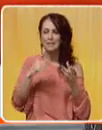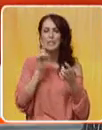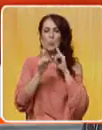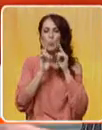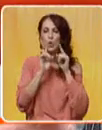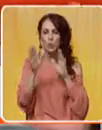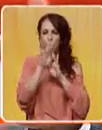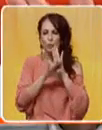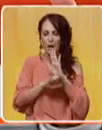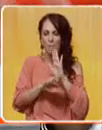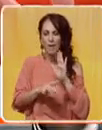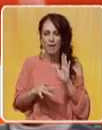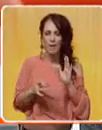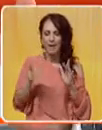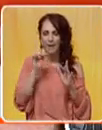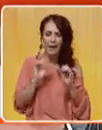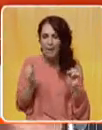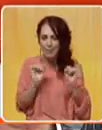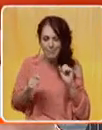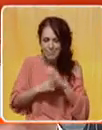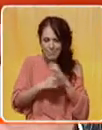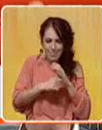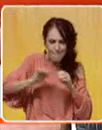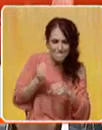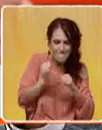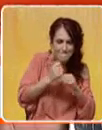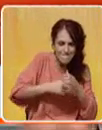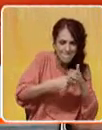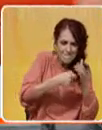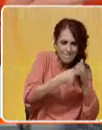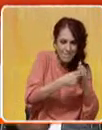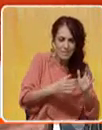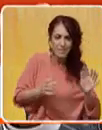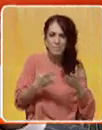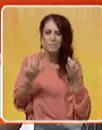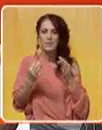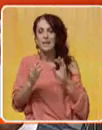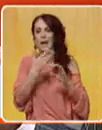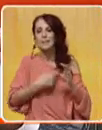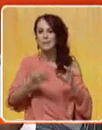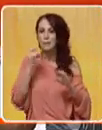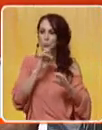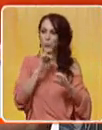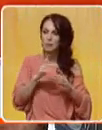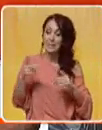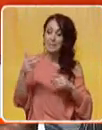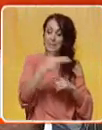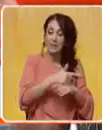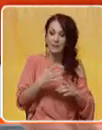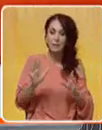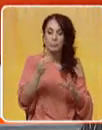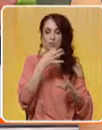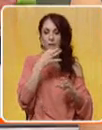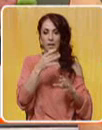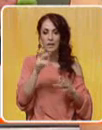tinha no programa que ela andava sempre ali assim às passadinhas às coisas que na altura se podiam criticar examente e já que